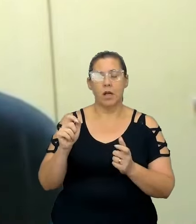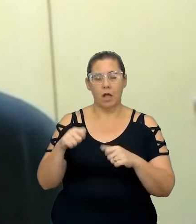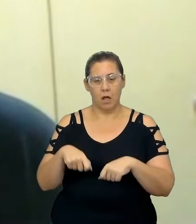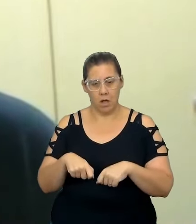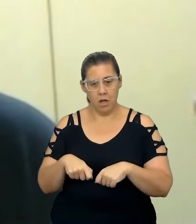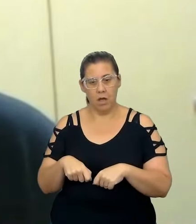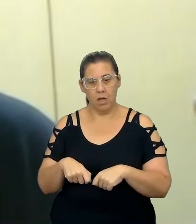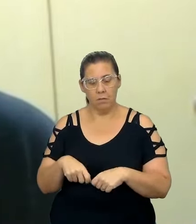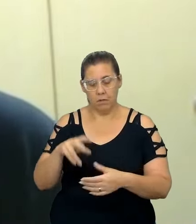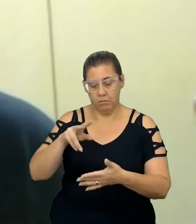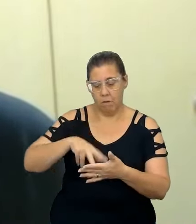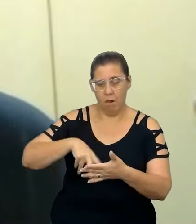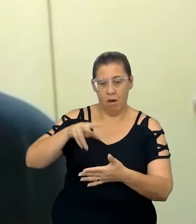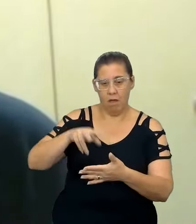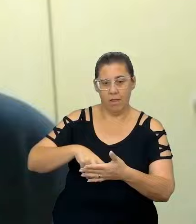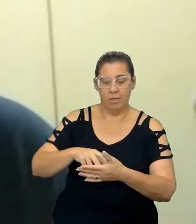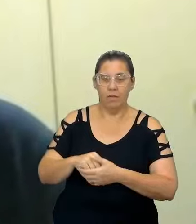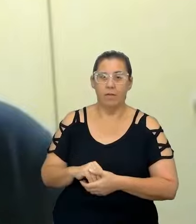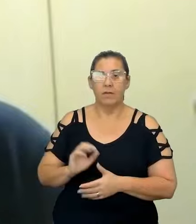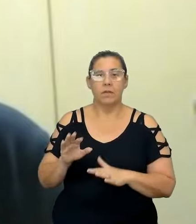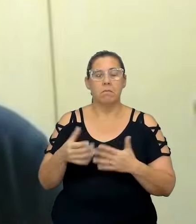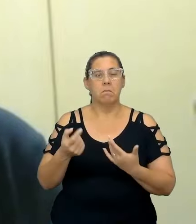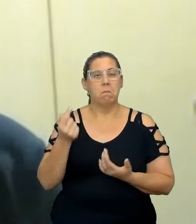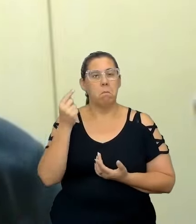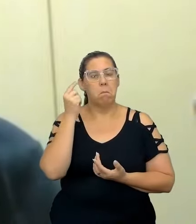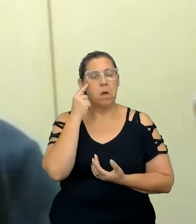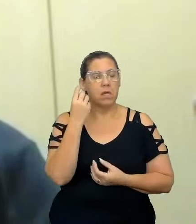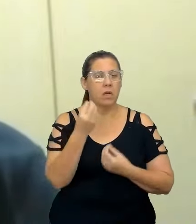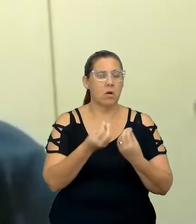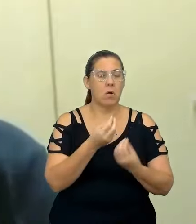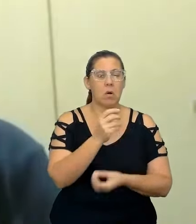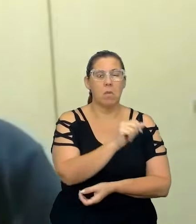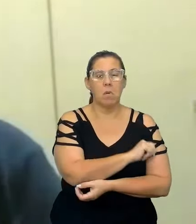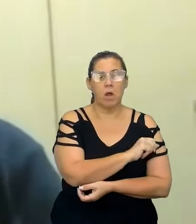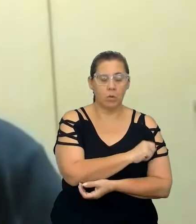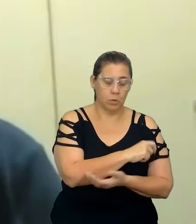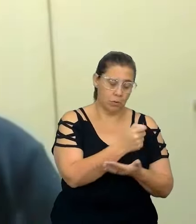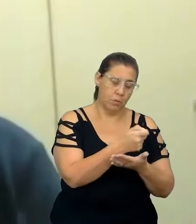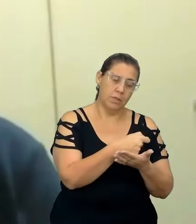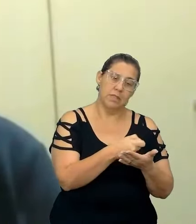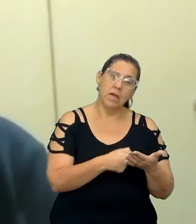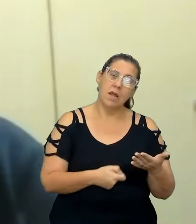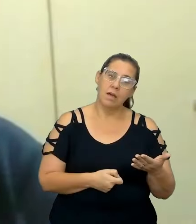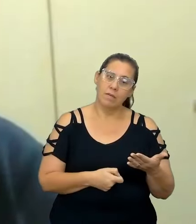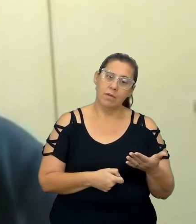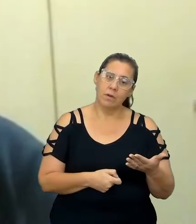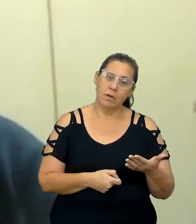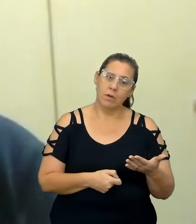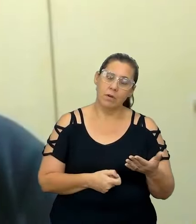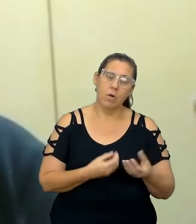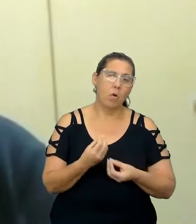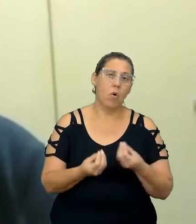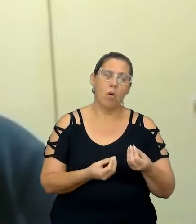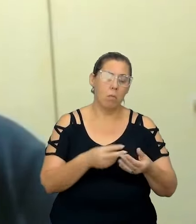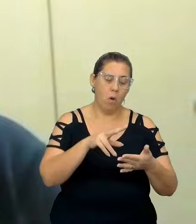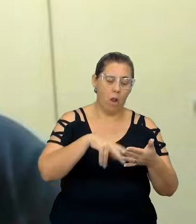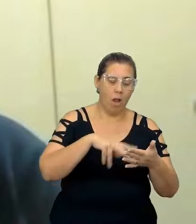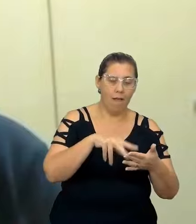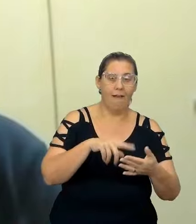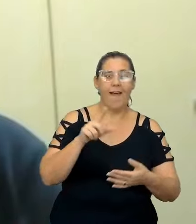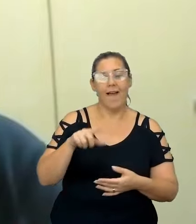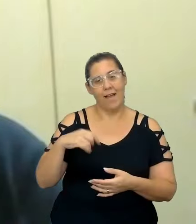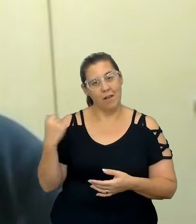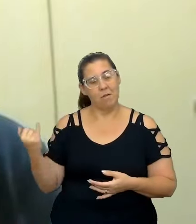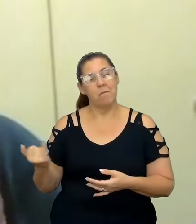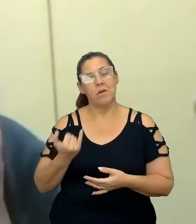de leitura. Então, pensar como o nosso aluno escreve, como ele lê, é